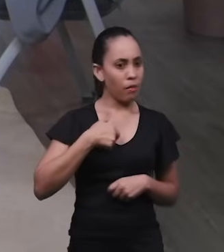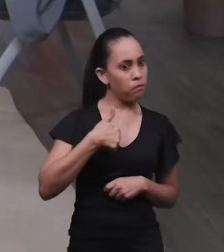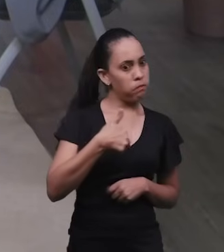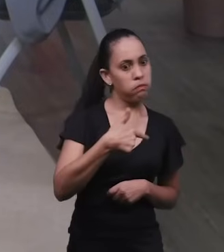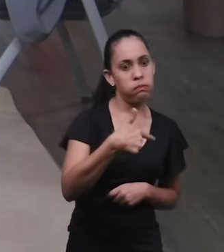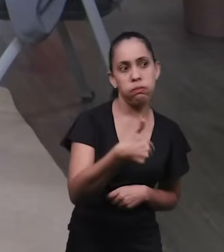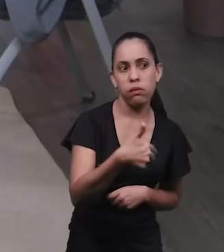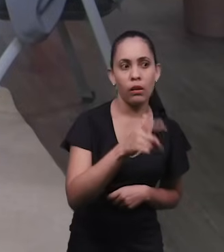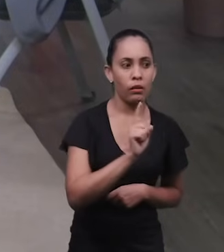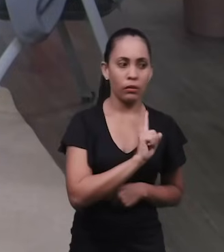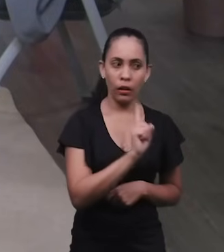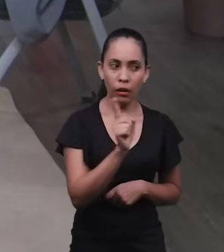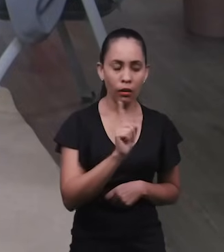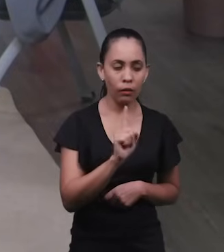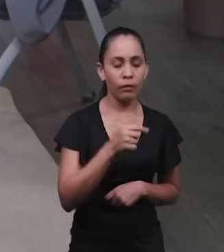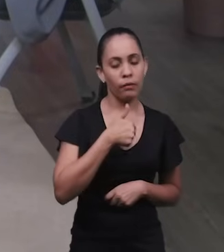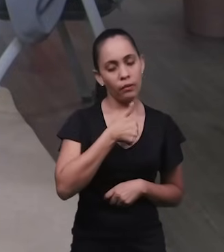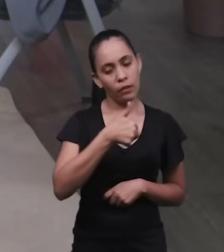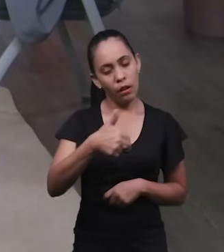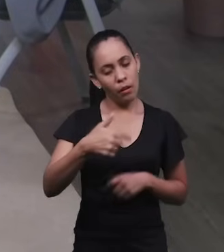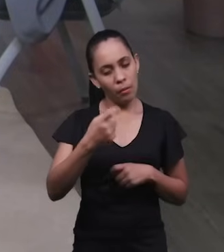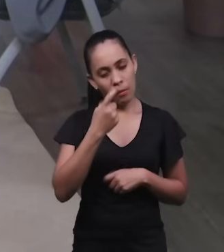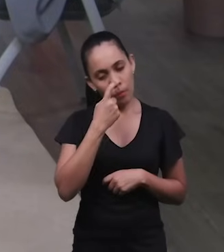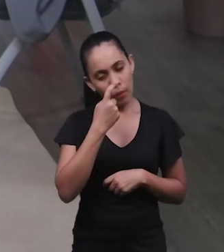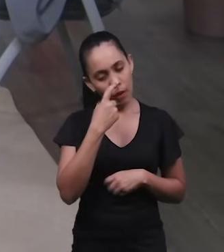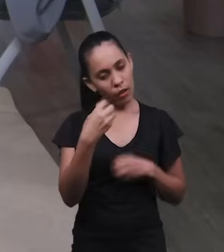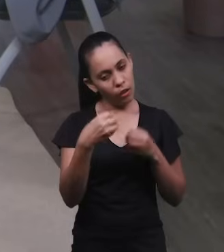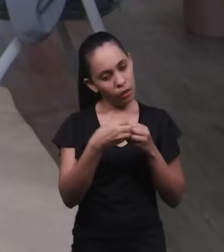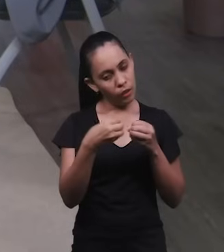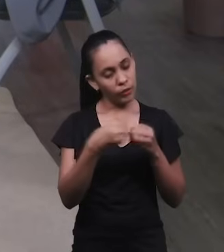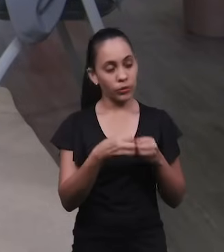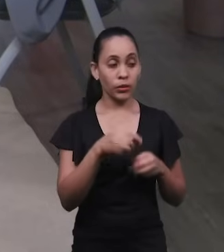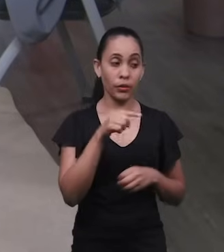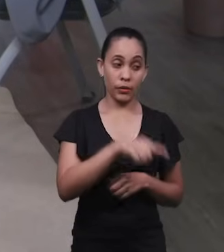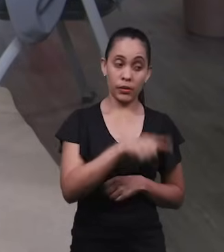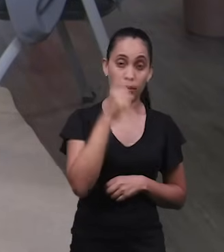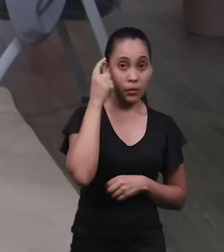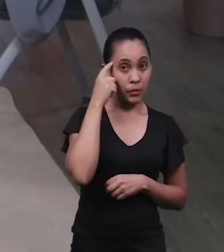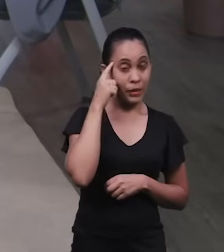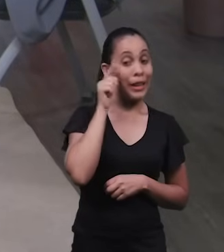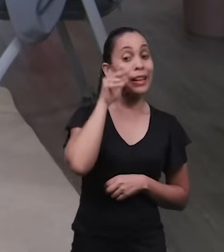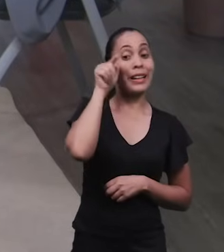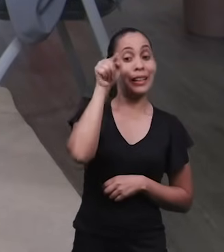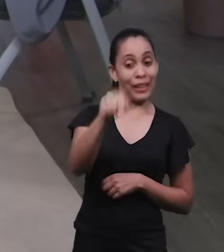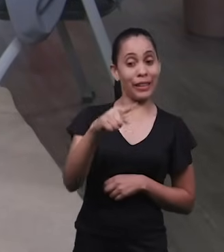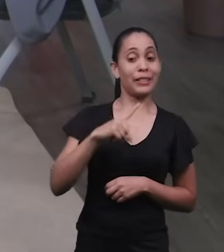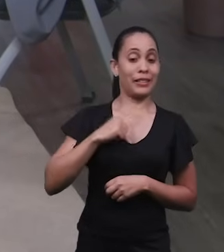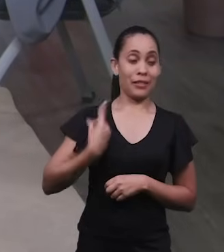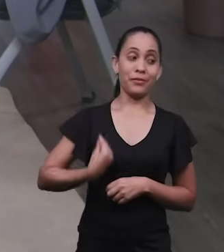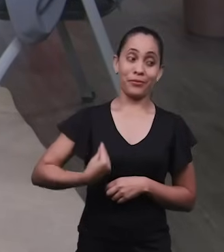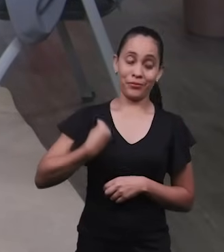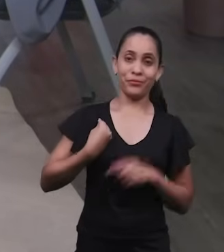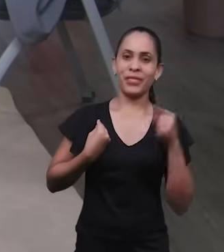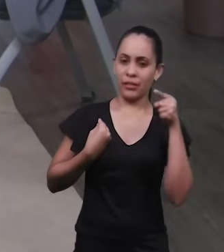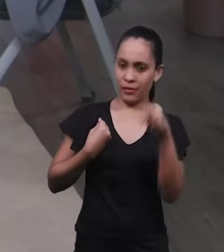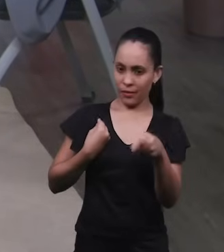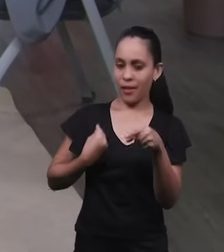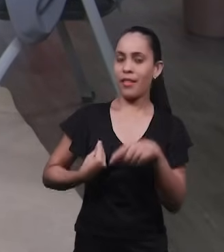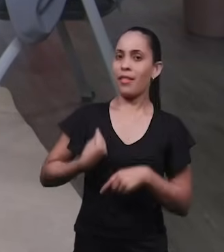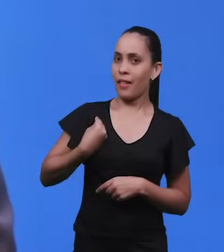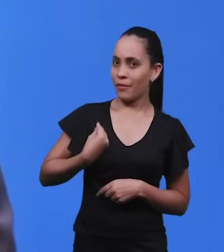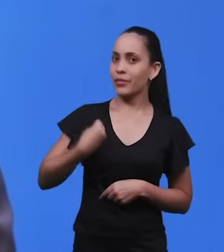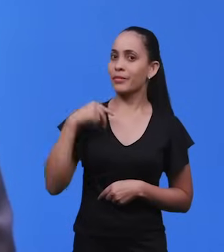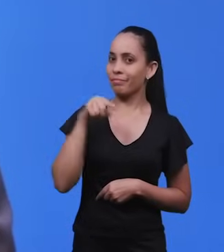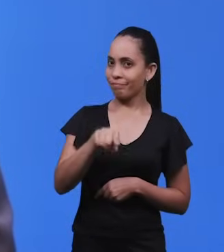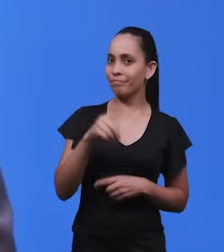andar tanto, mas ao contrário daquilo que você pensa, lá você vai encontrar vida. Lá